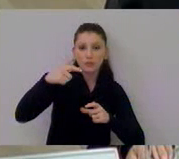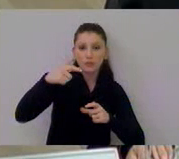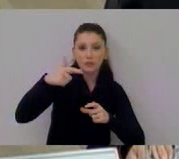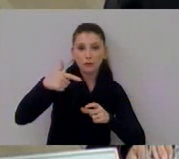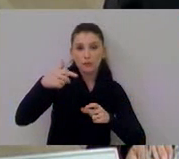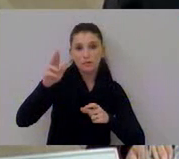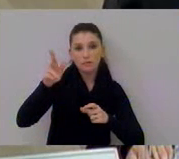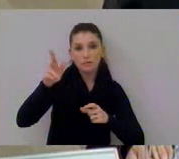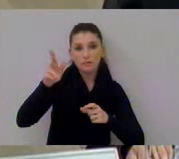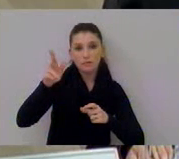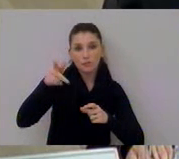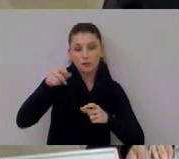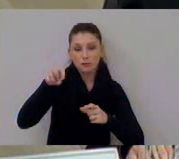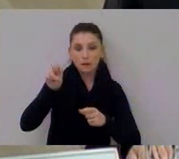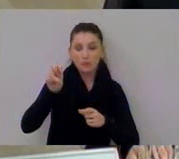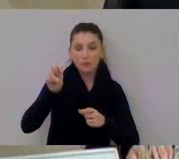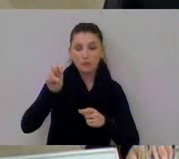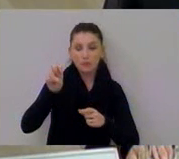092/2015. Autoria,